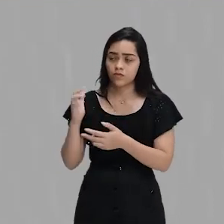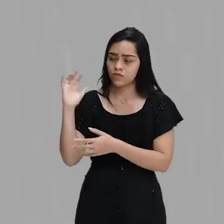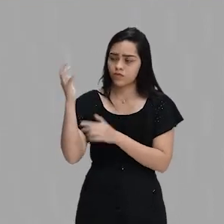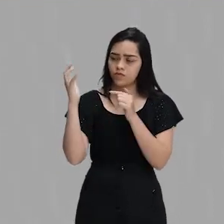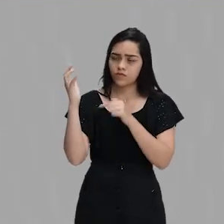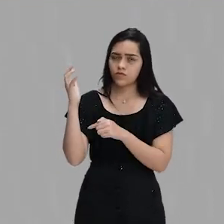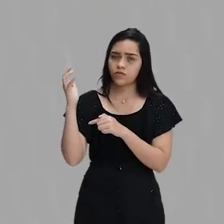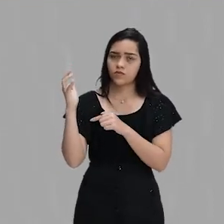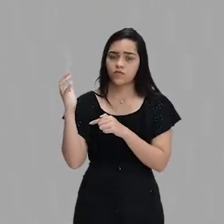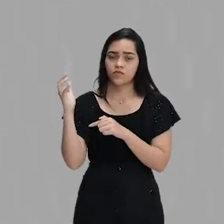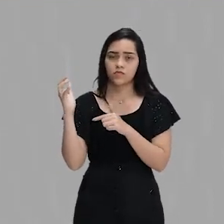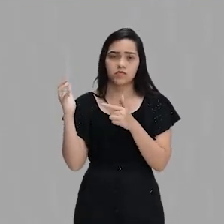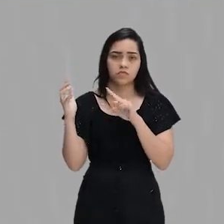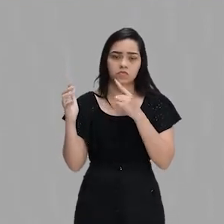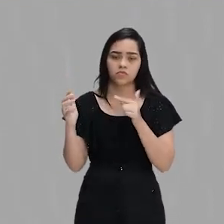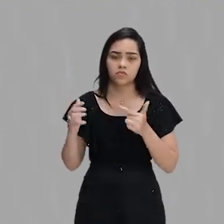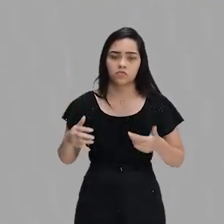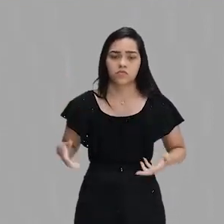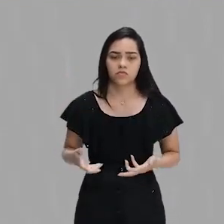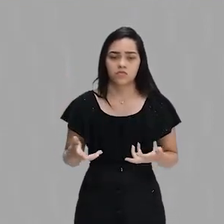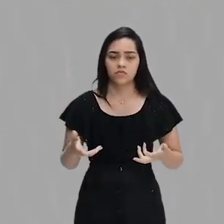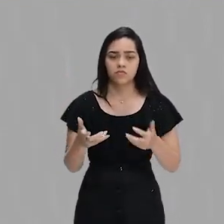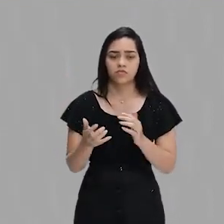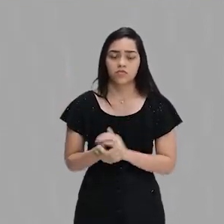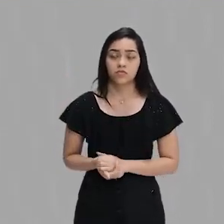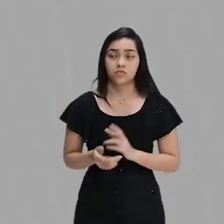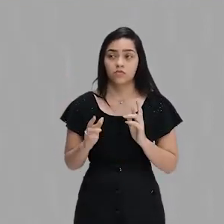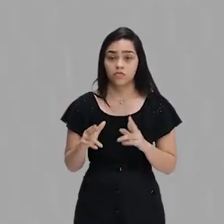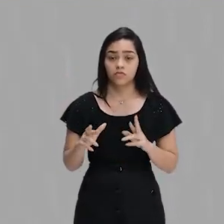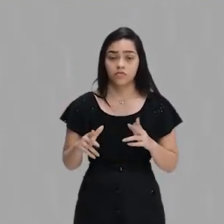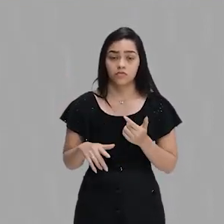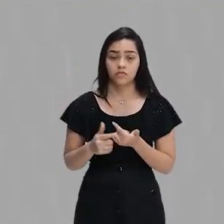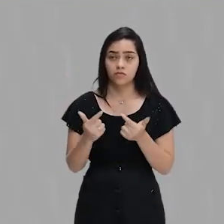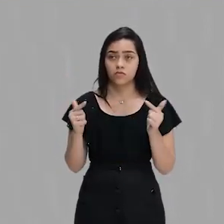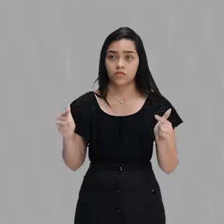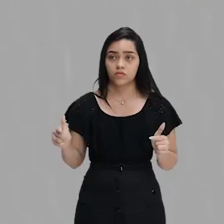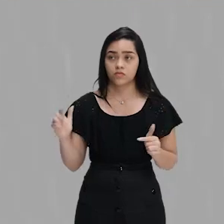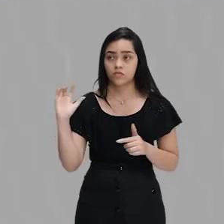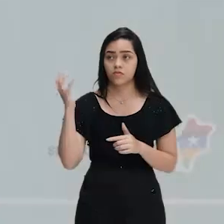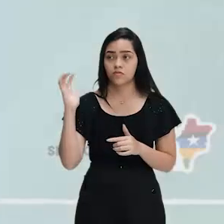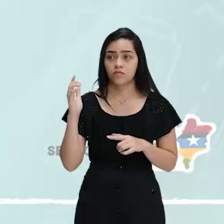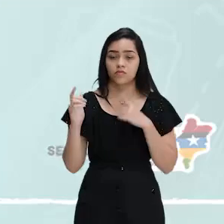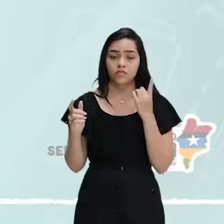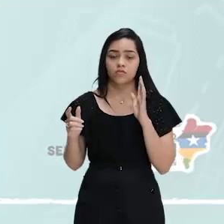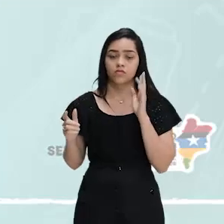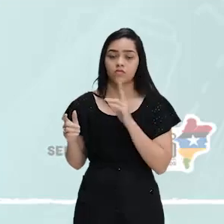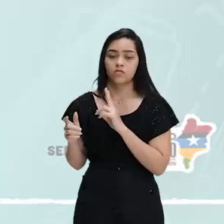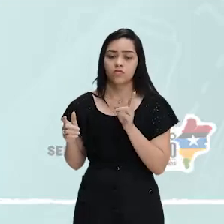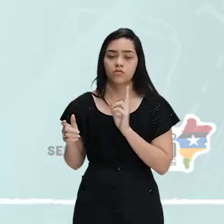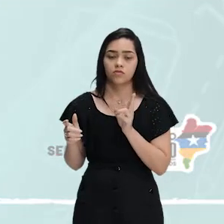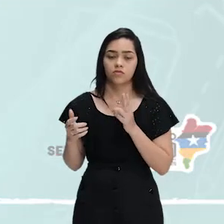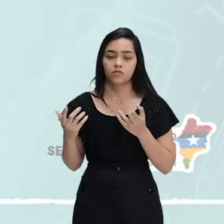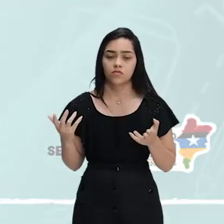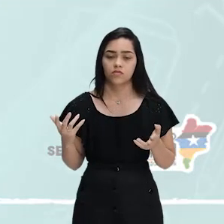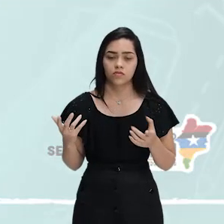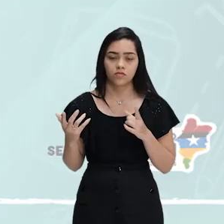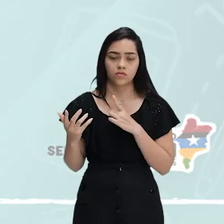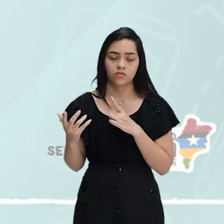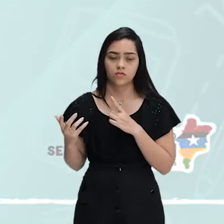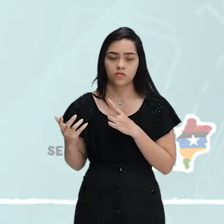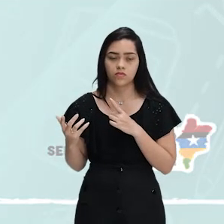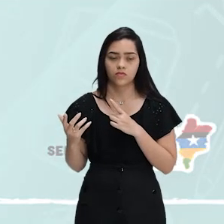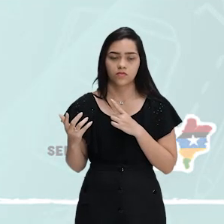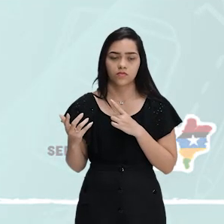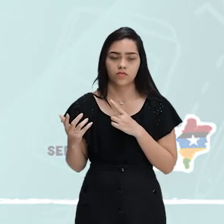holoparasitas. Então, elas não promovem fotossíntese. Diferente de outras plantas, né, que a gente chama de